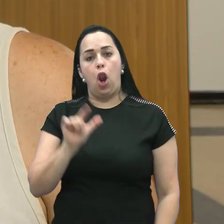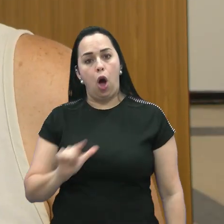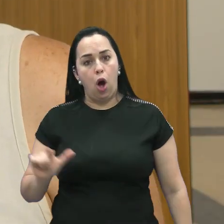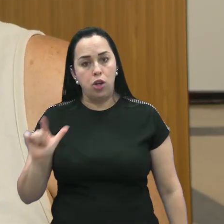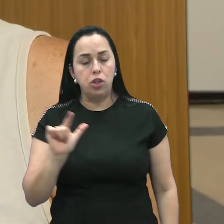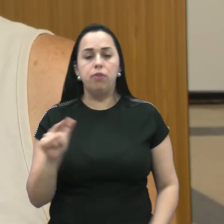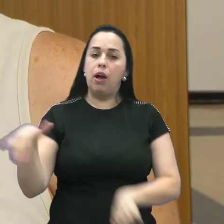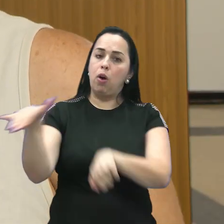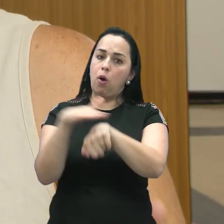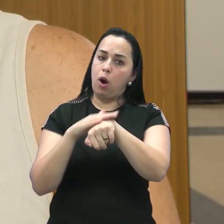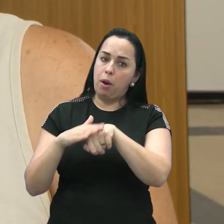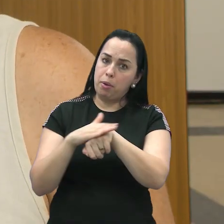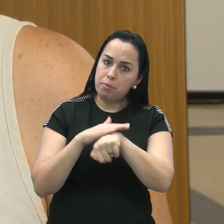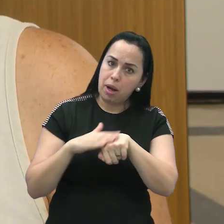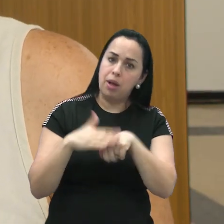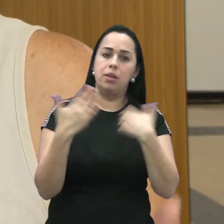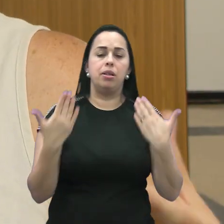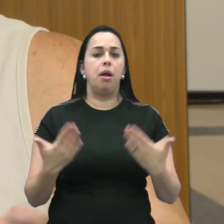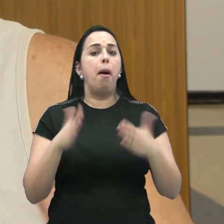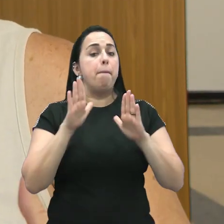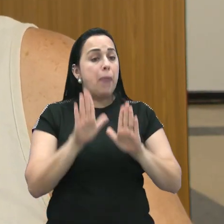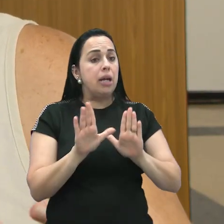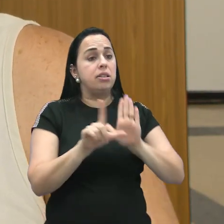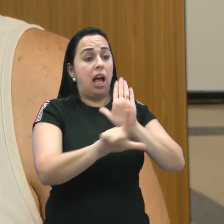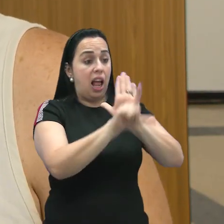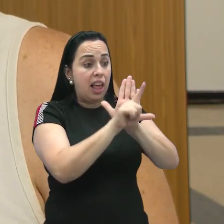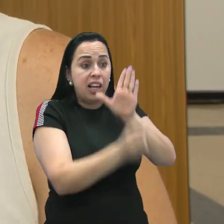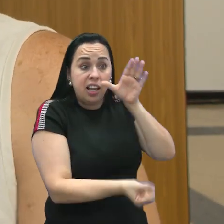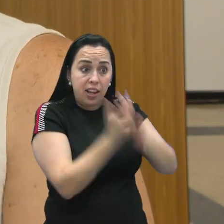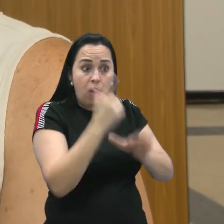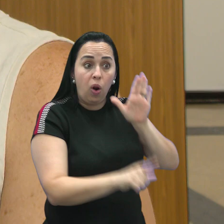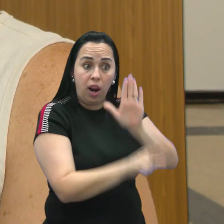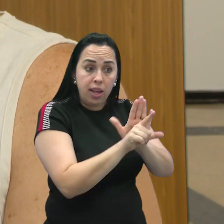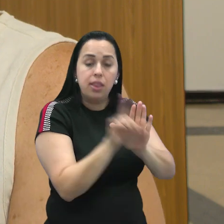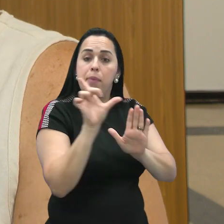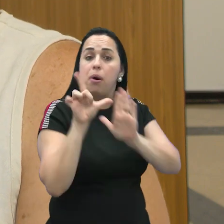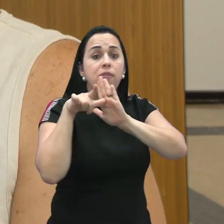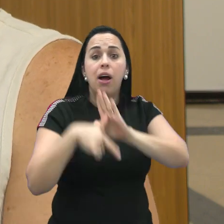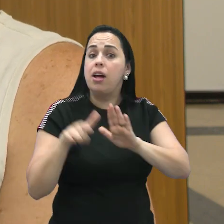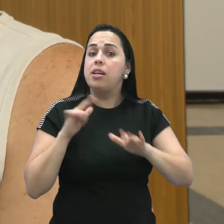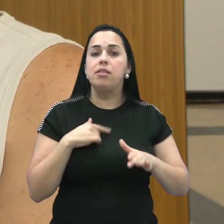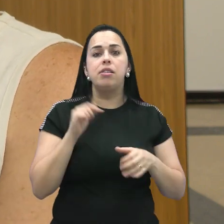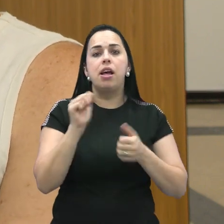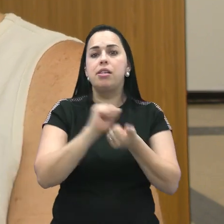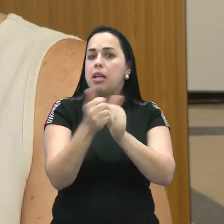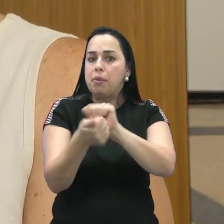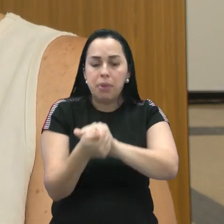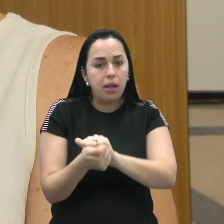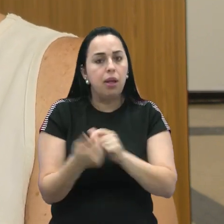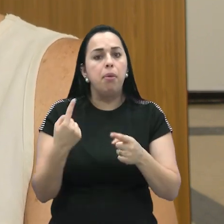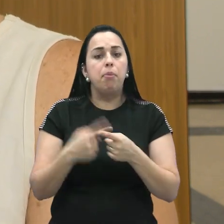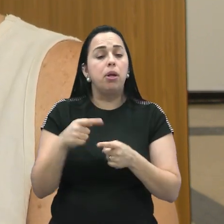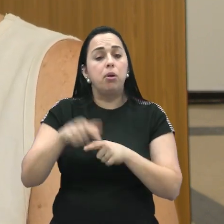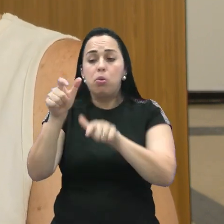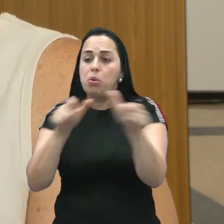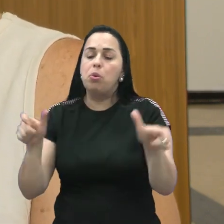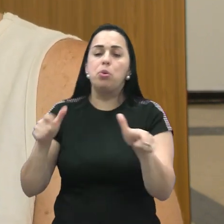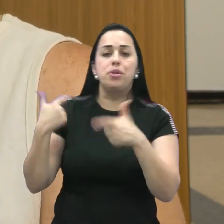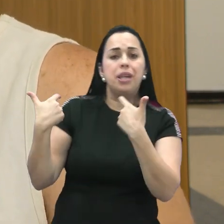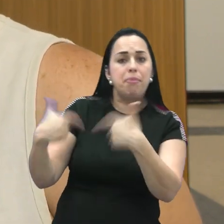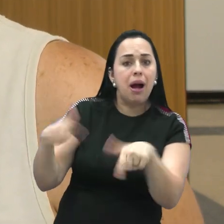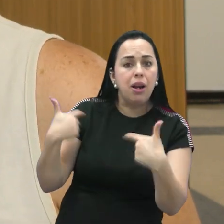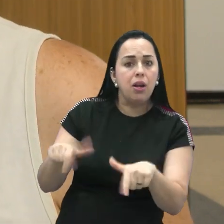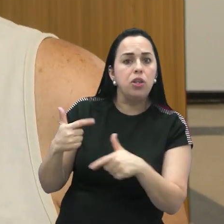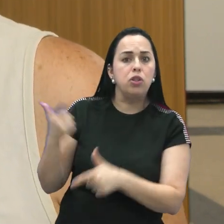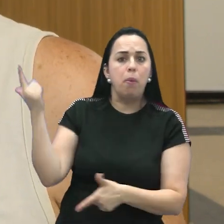abre-se o debate, mas por força de lei vai se ajustando, como foi em todos os outros ganhos dos funcionários, dos trabalhadores